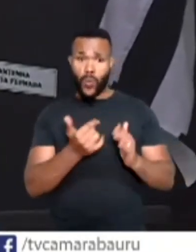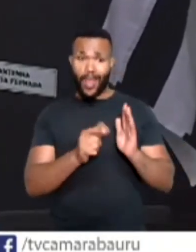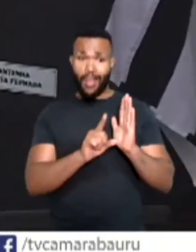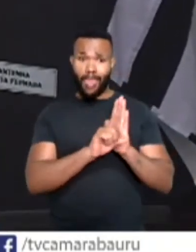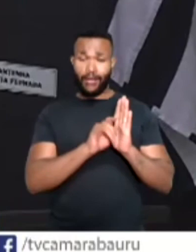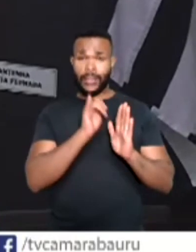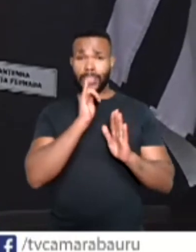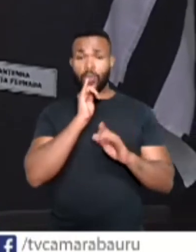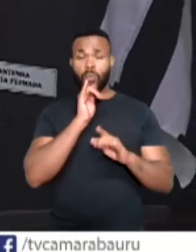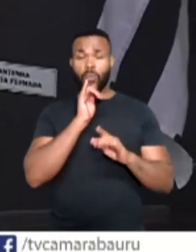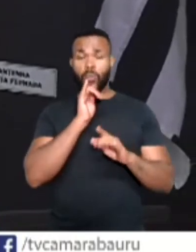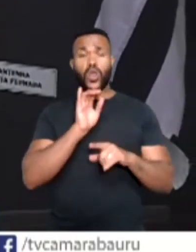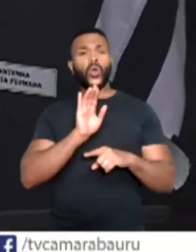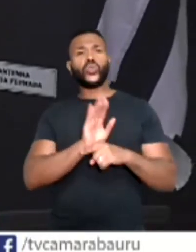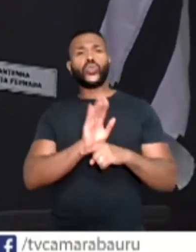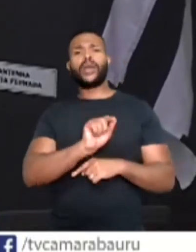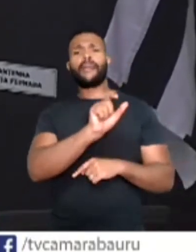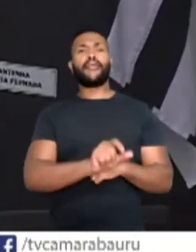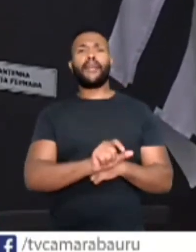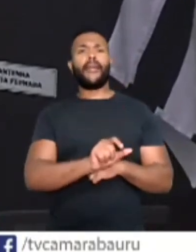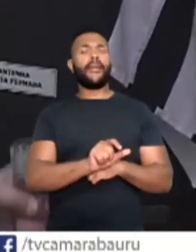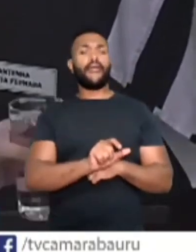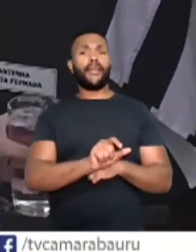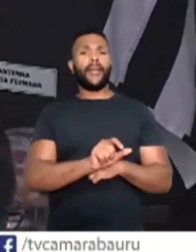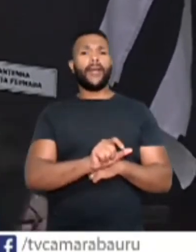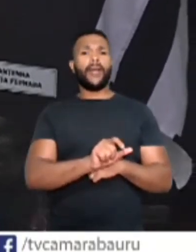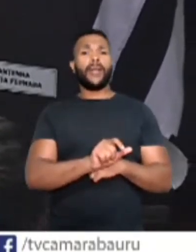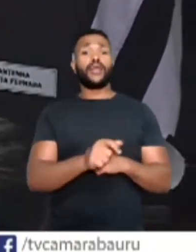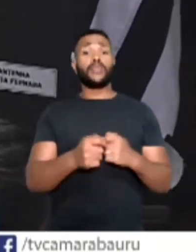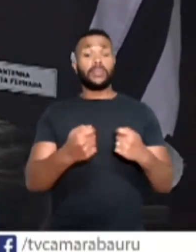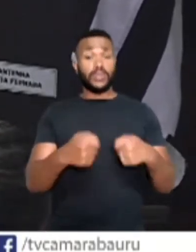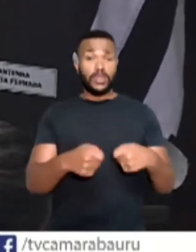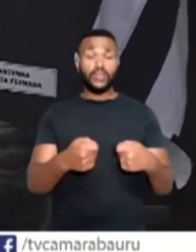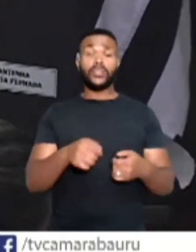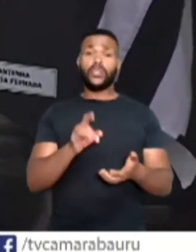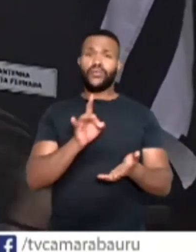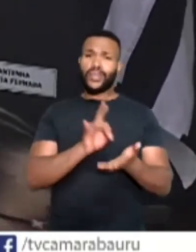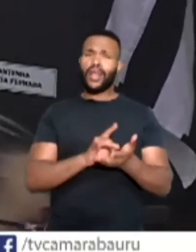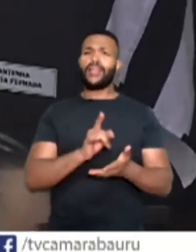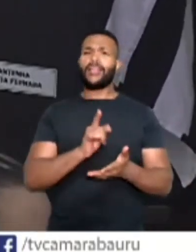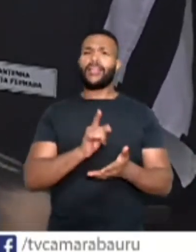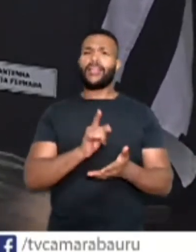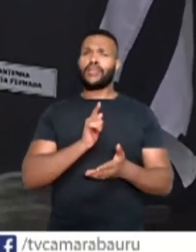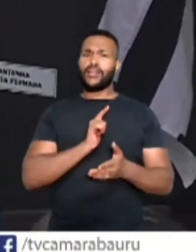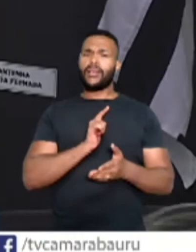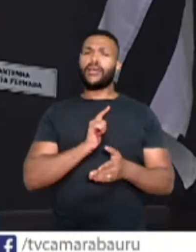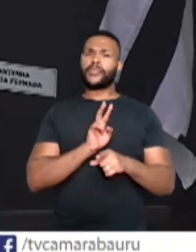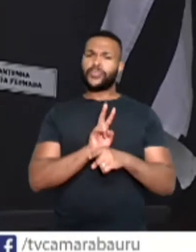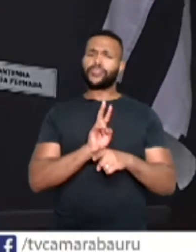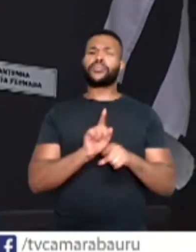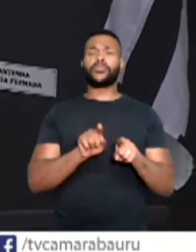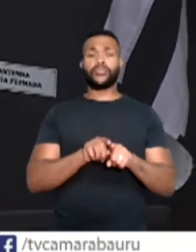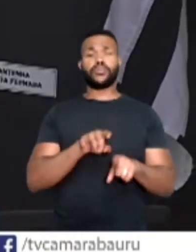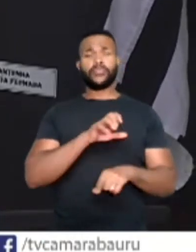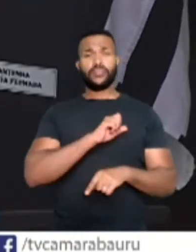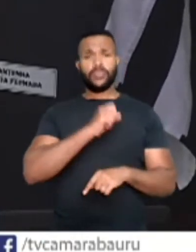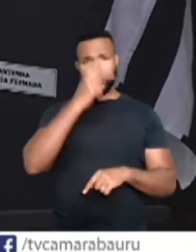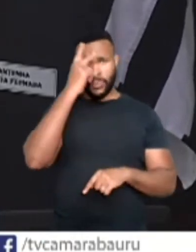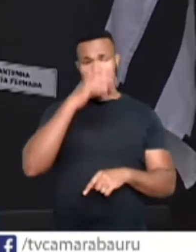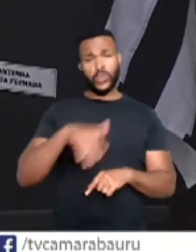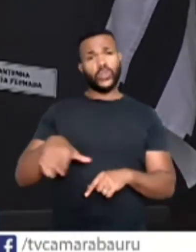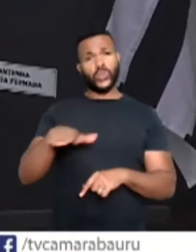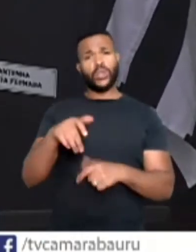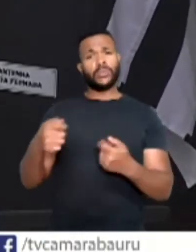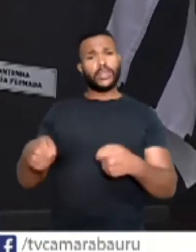quem? Quem deveria realmente, de fato, ter pudor e ter amor pelo aquele que mais precisa, principalmente